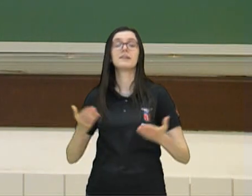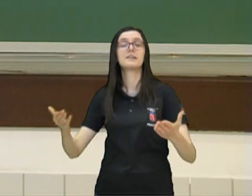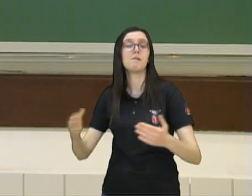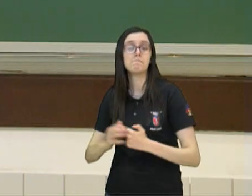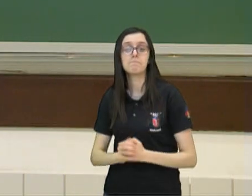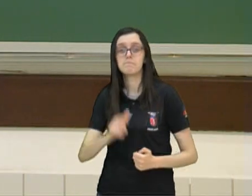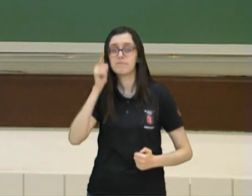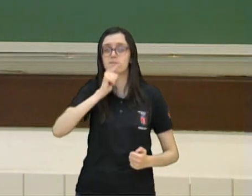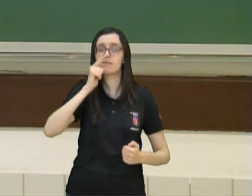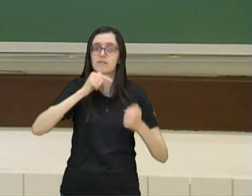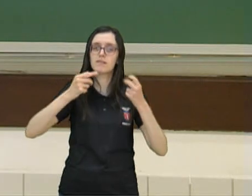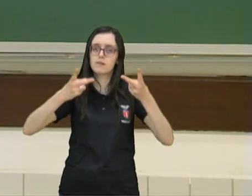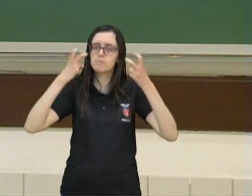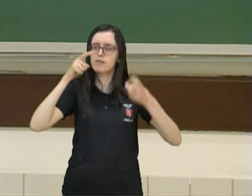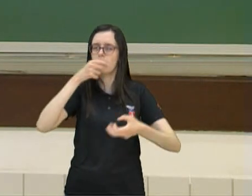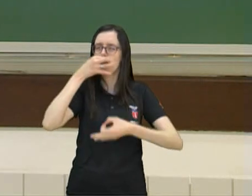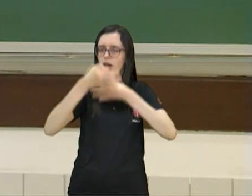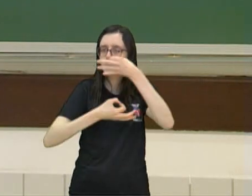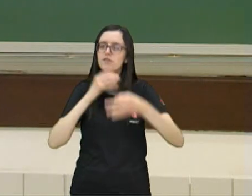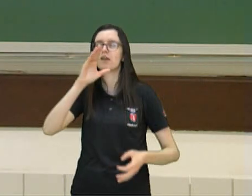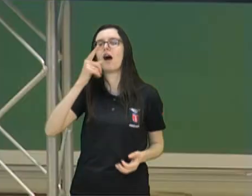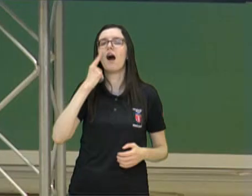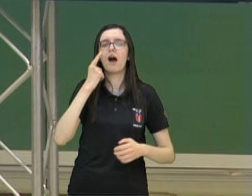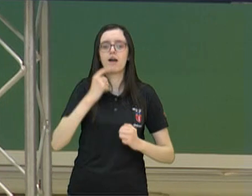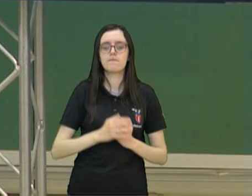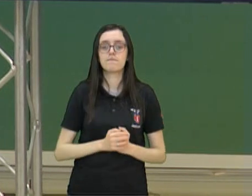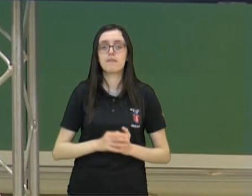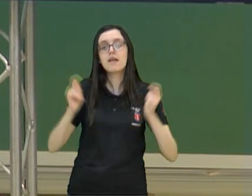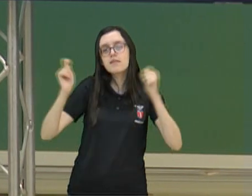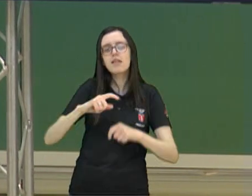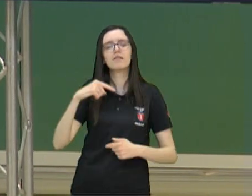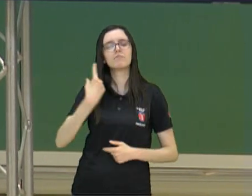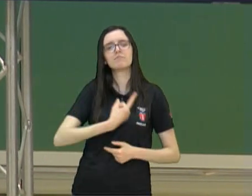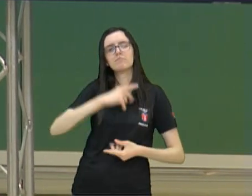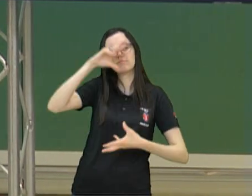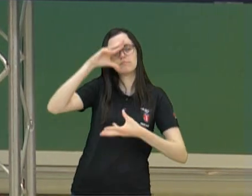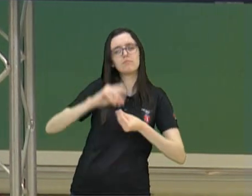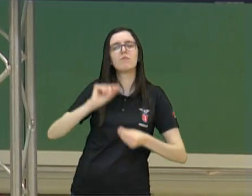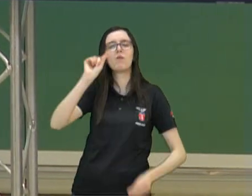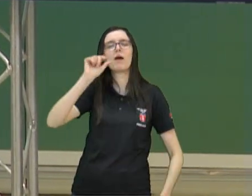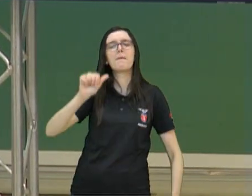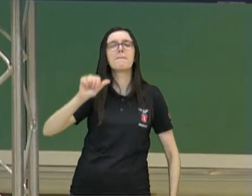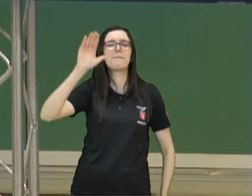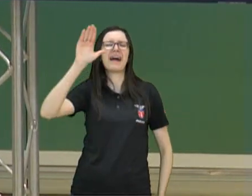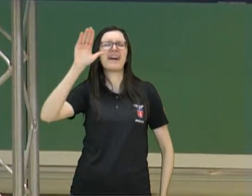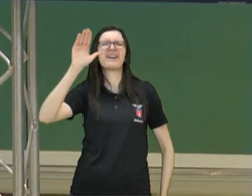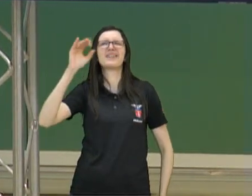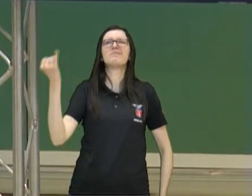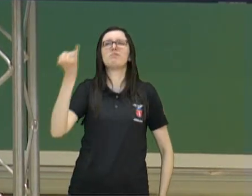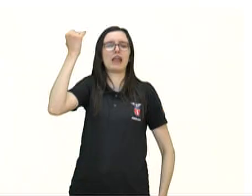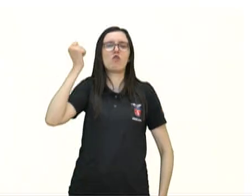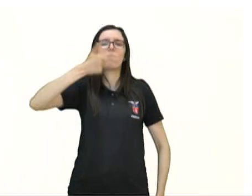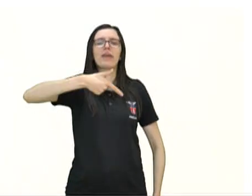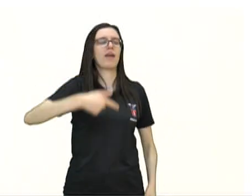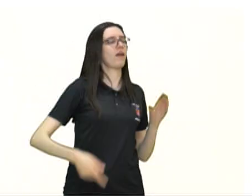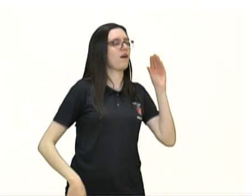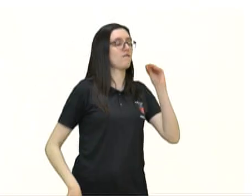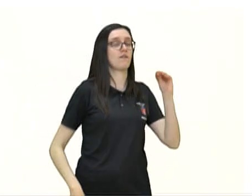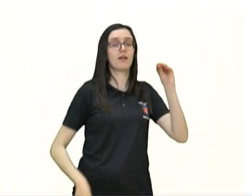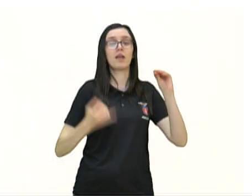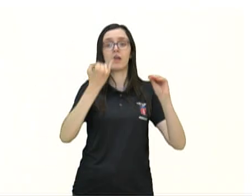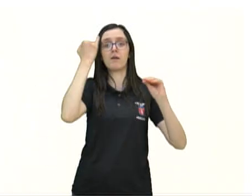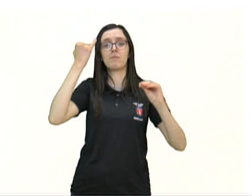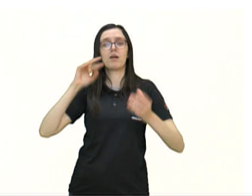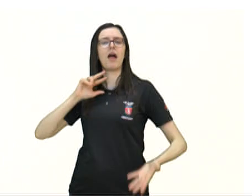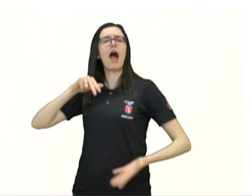Então, conseguiram perceber essa crítica? Olha só, é possível a gente compreender que mais do que a fala, mais do que falar, as atitudes são